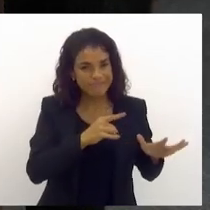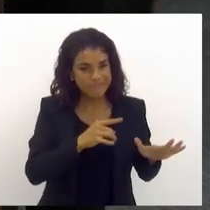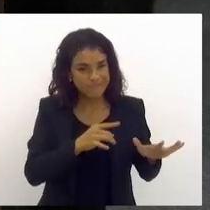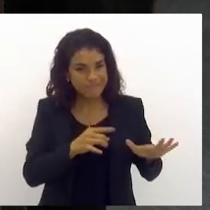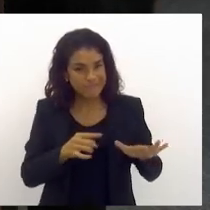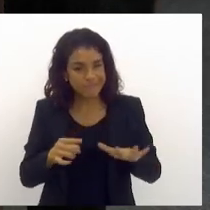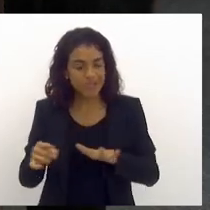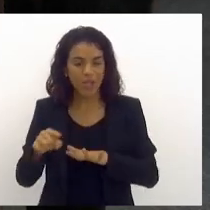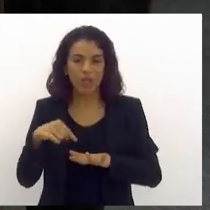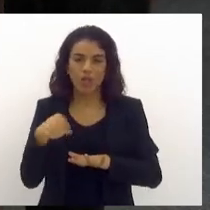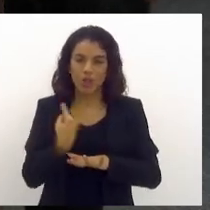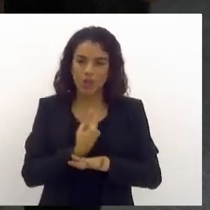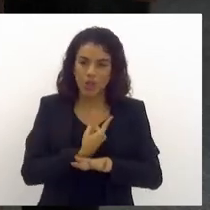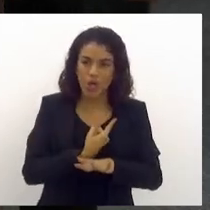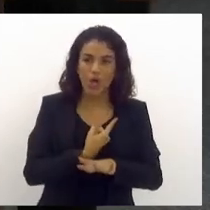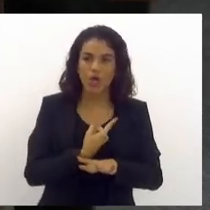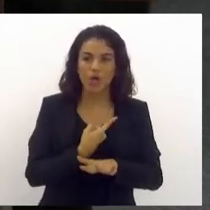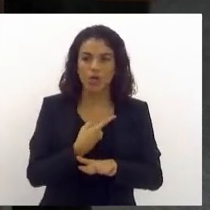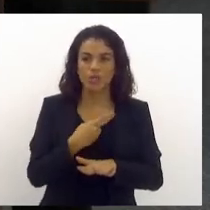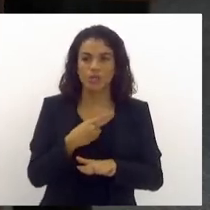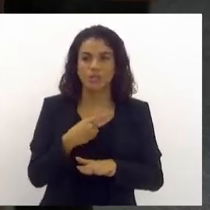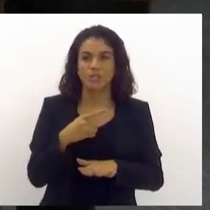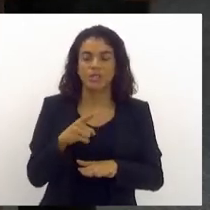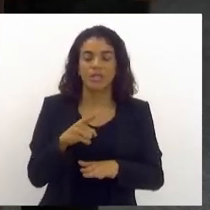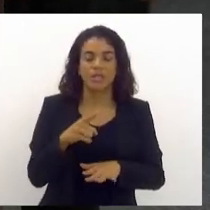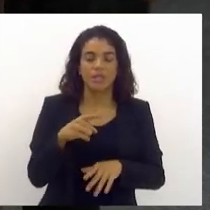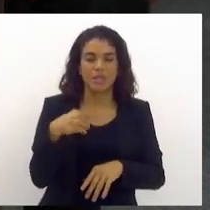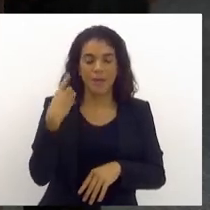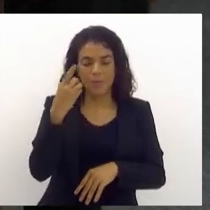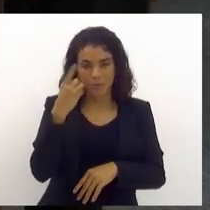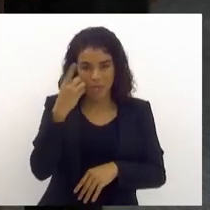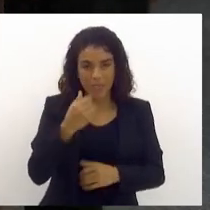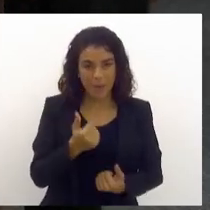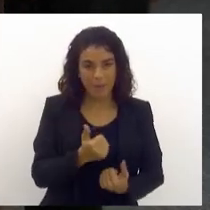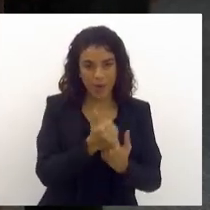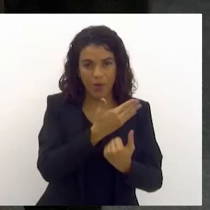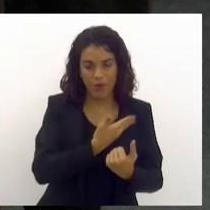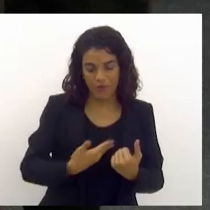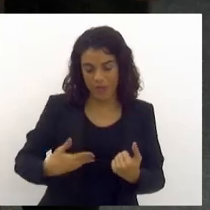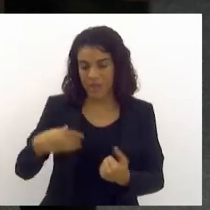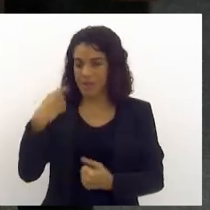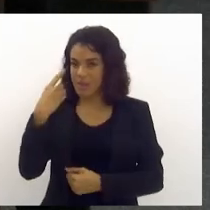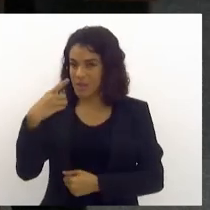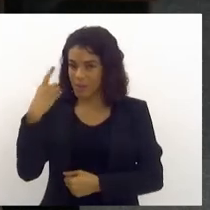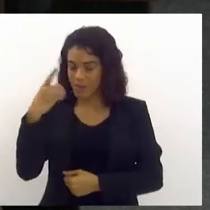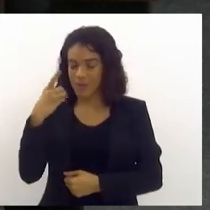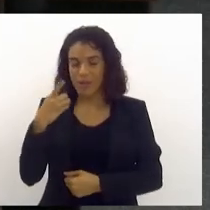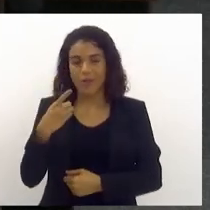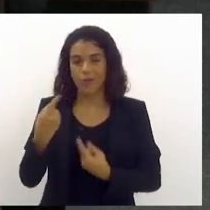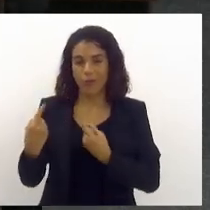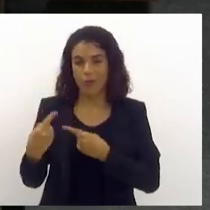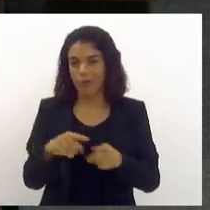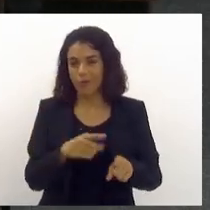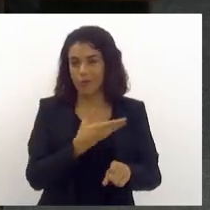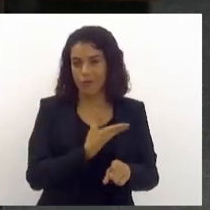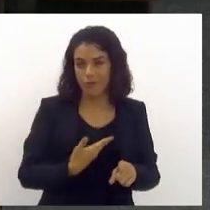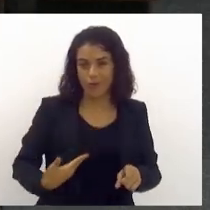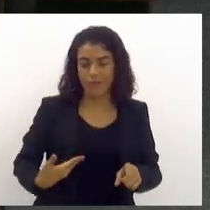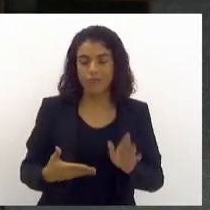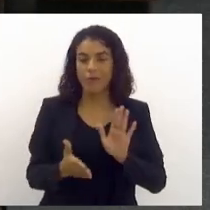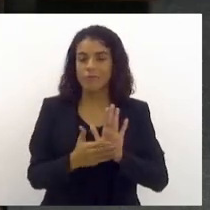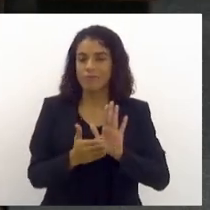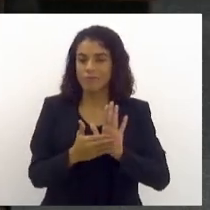os deputados e deputadas da base da oposição, em analisar a situação fiscal do Estado e propor